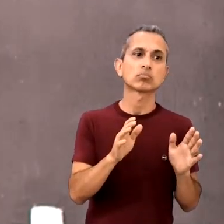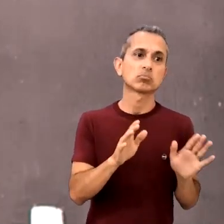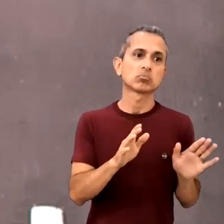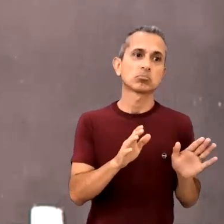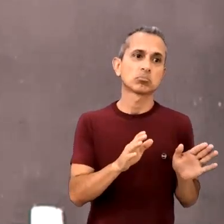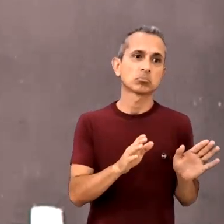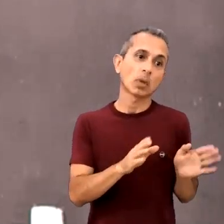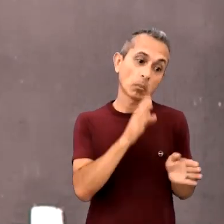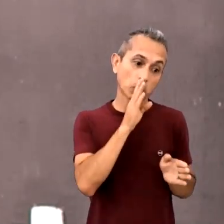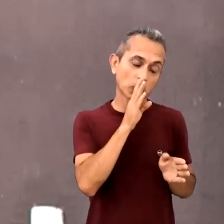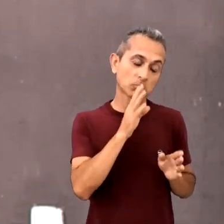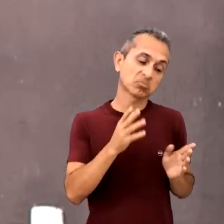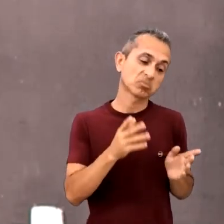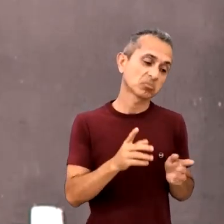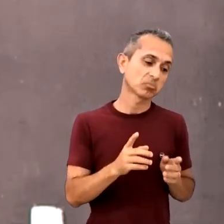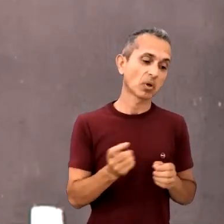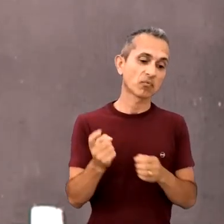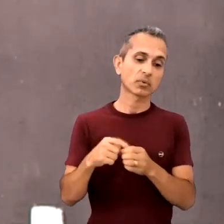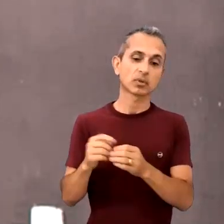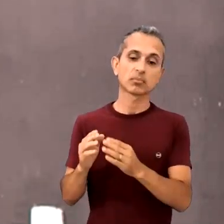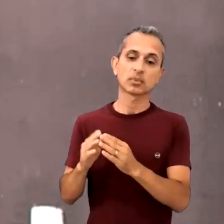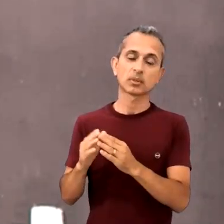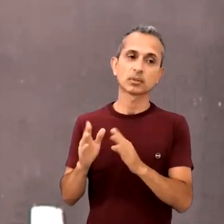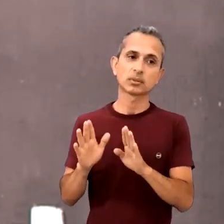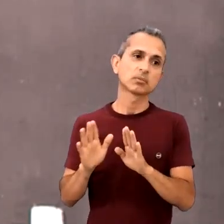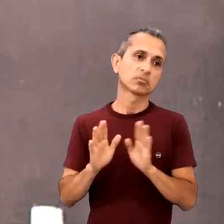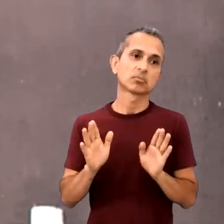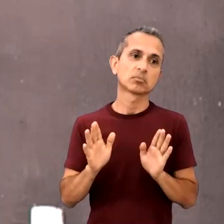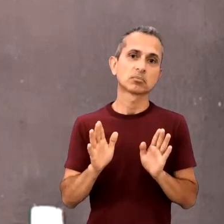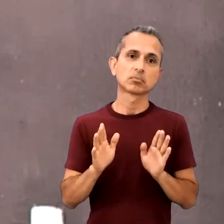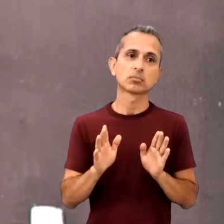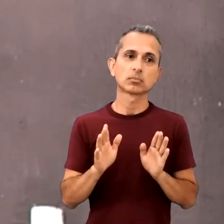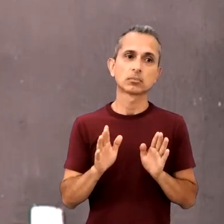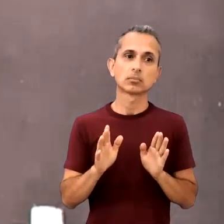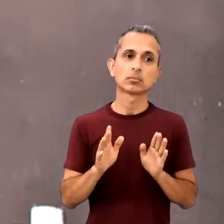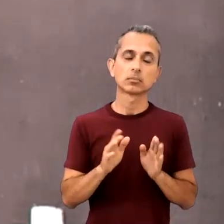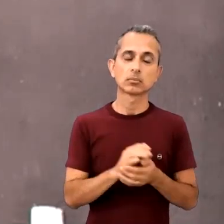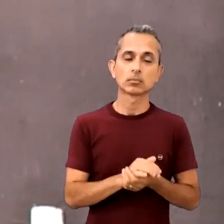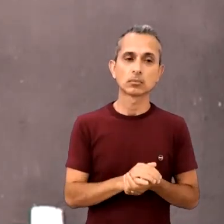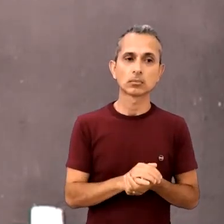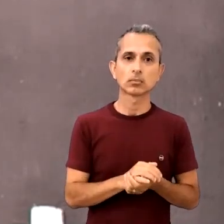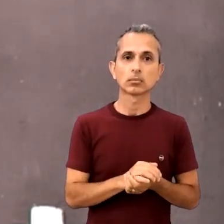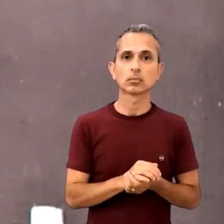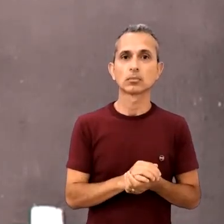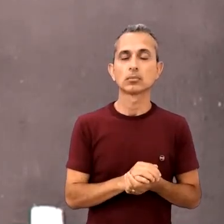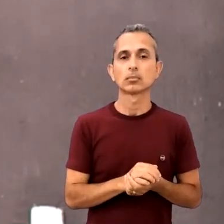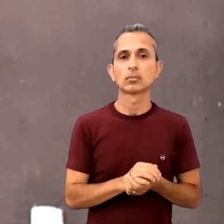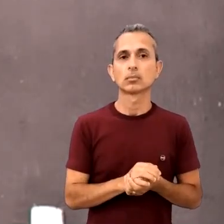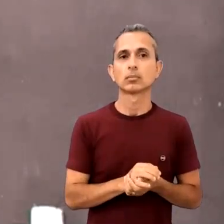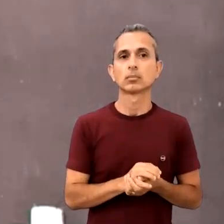nada, foi só uma questão social apenas que foi preservada ali.